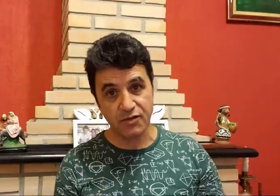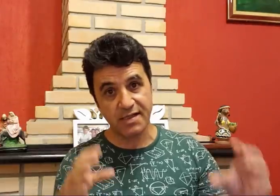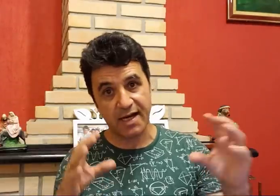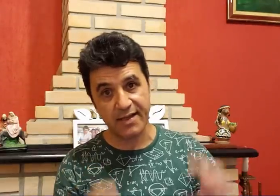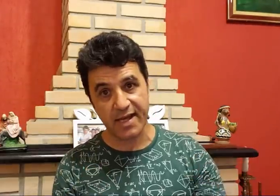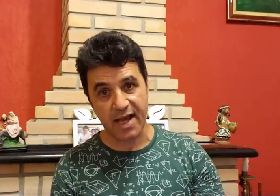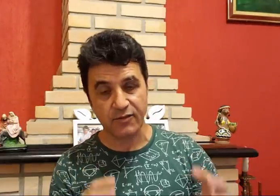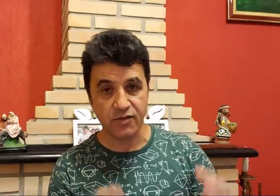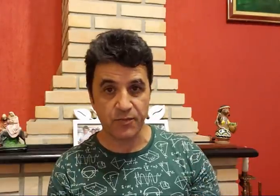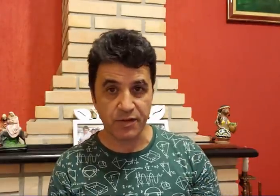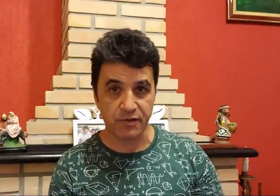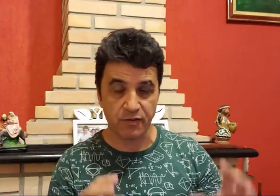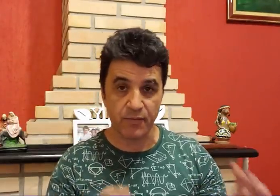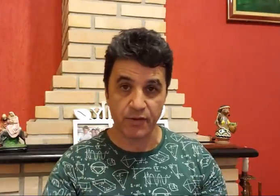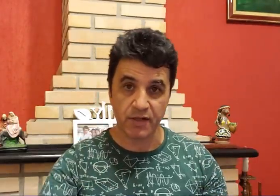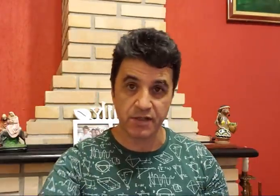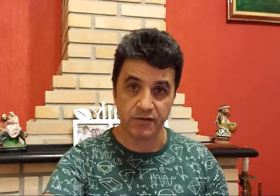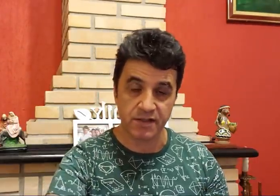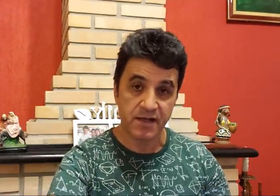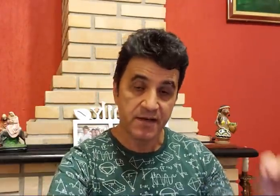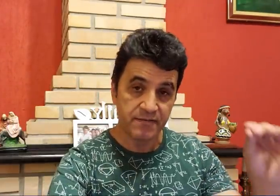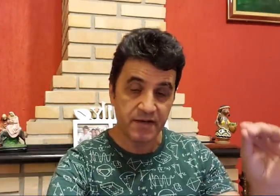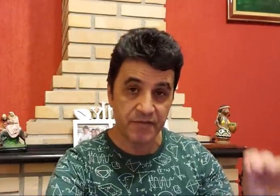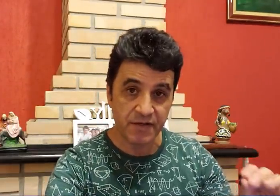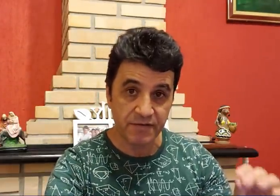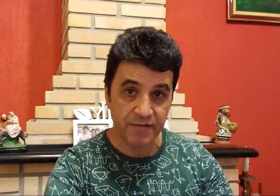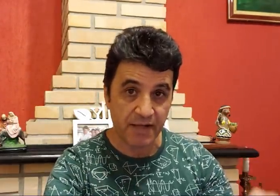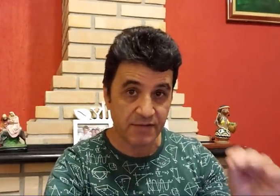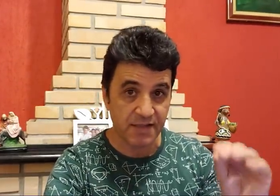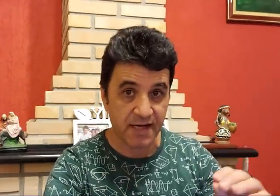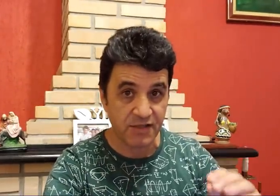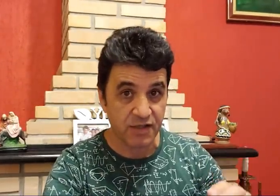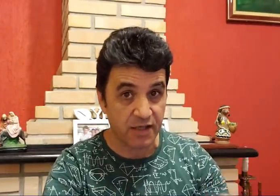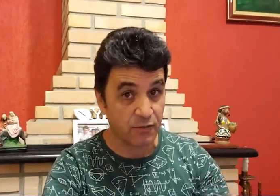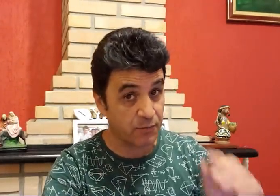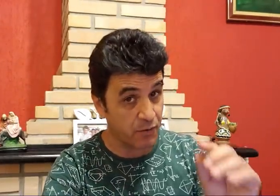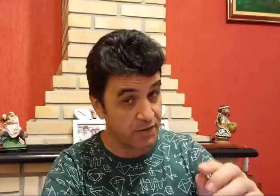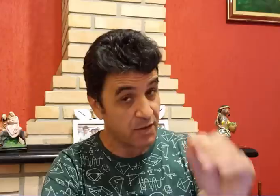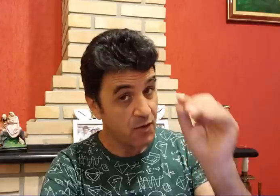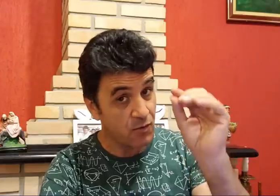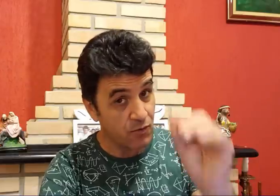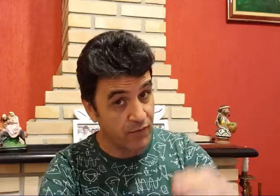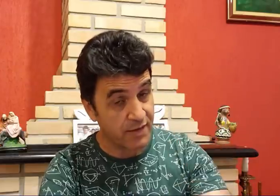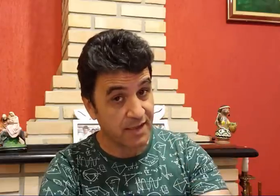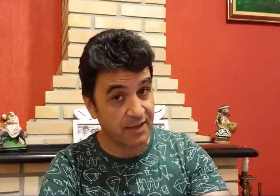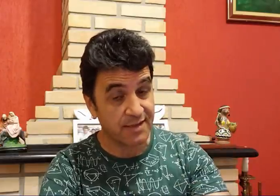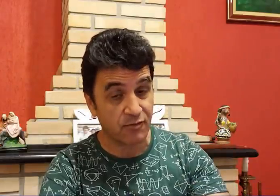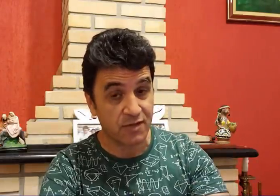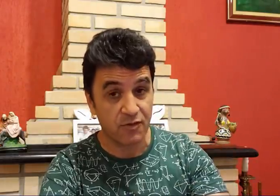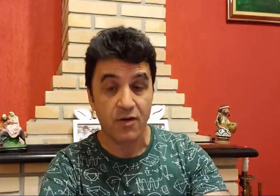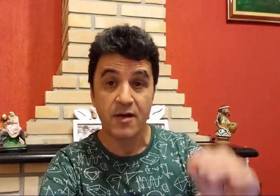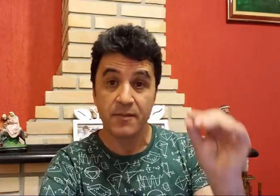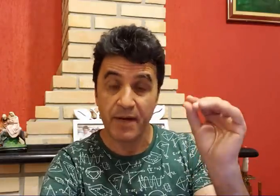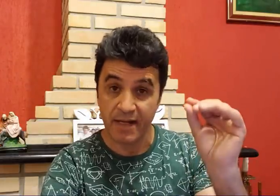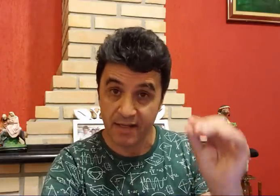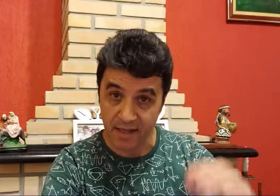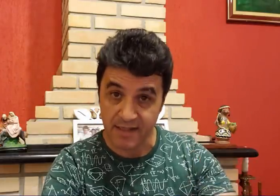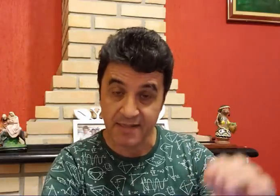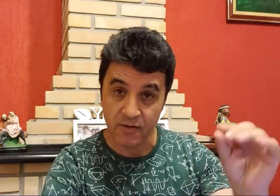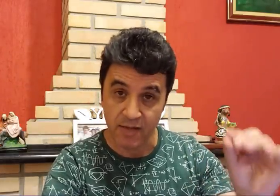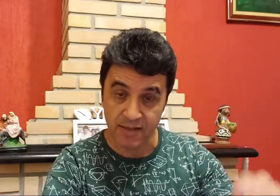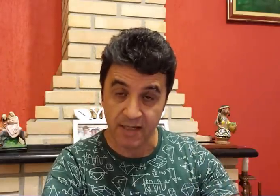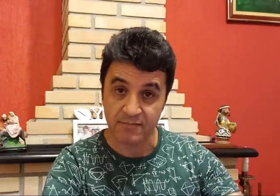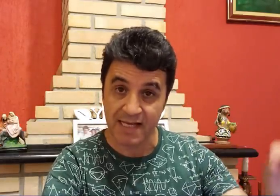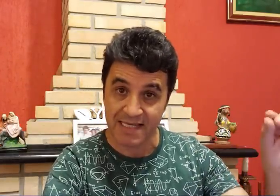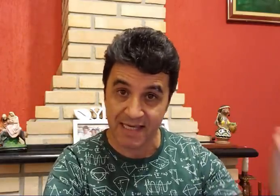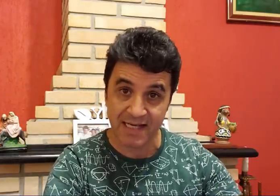base nisso, será negado o seu pedido. Então é importante que você verifique de fato se terá direito, pois o governo está tendo esse auxílio para quem